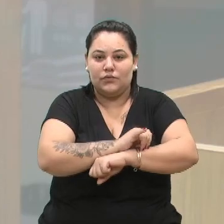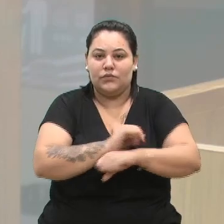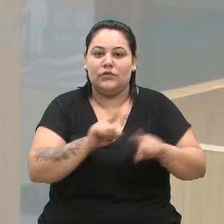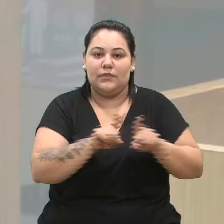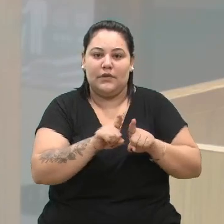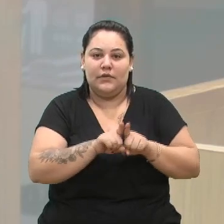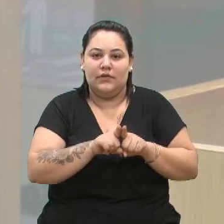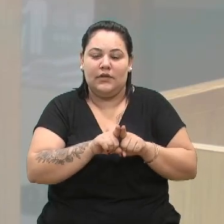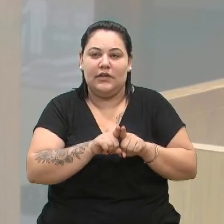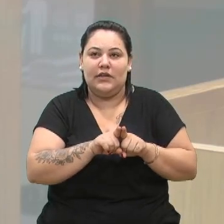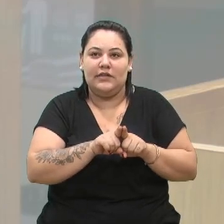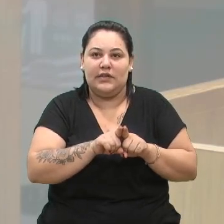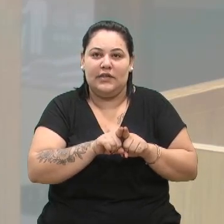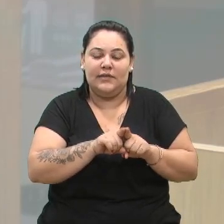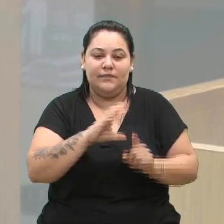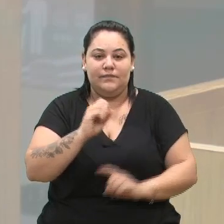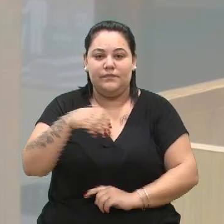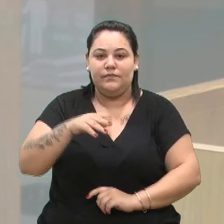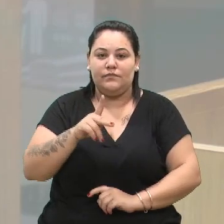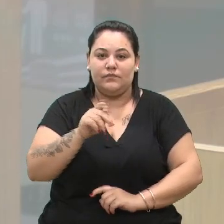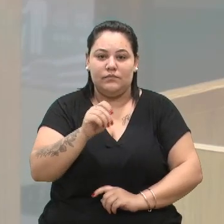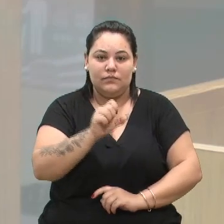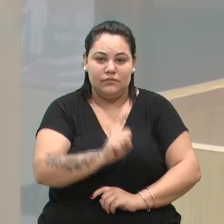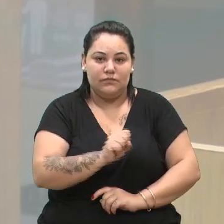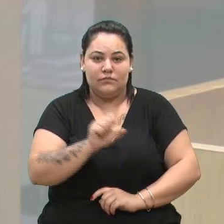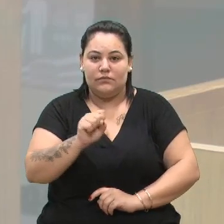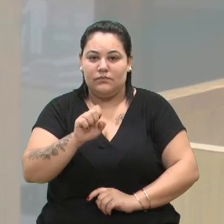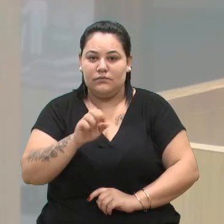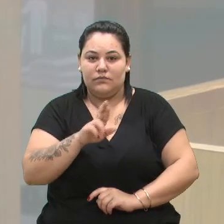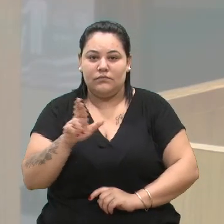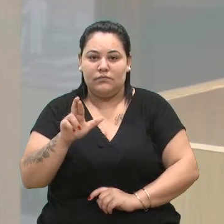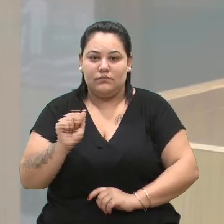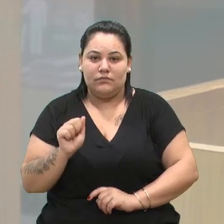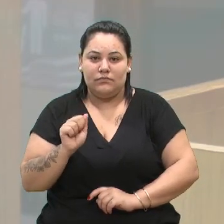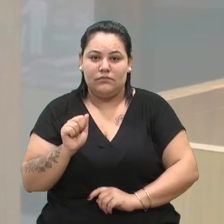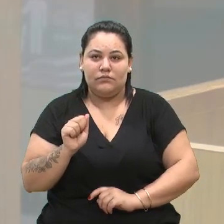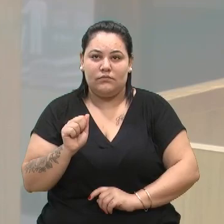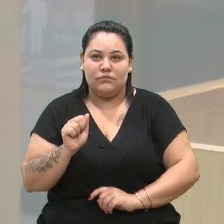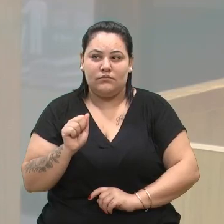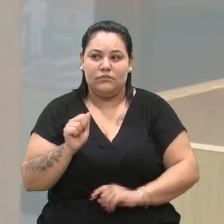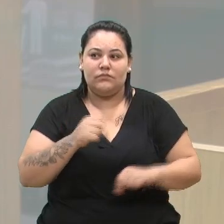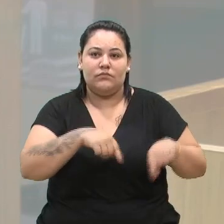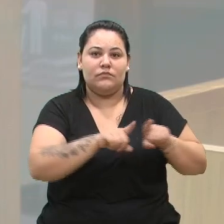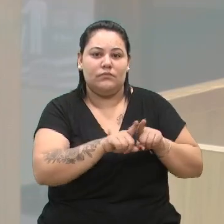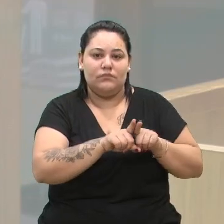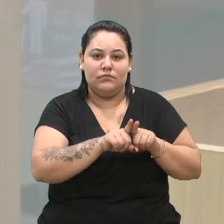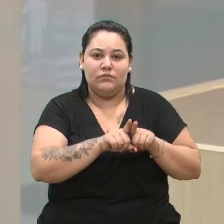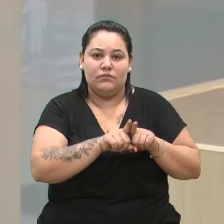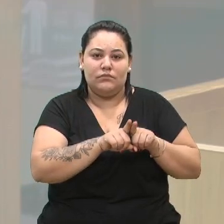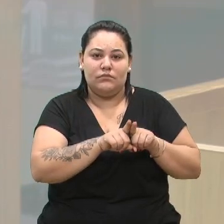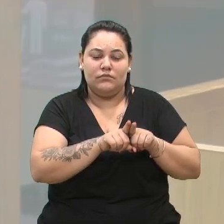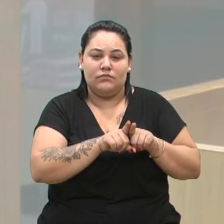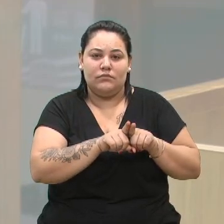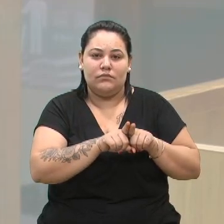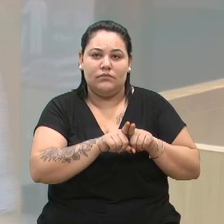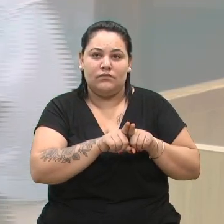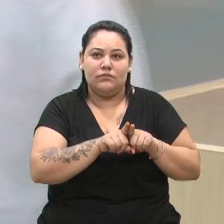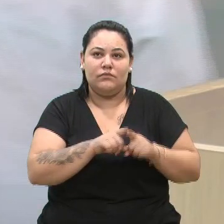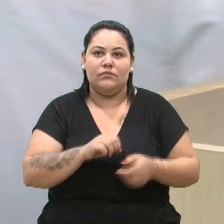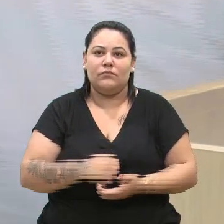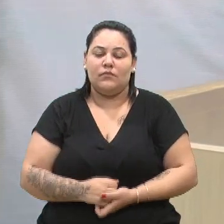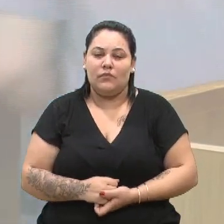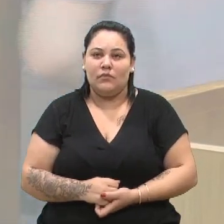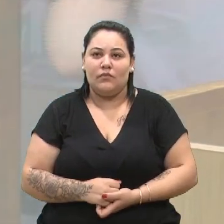da Serra, Belo Horizonte, Quênio, também vai ser feito no Diamantino, vai ser feito em São Gabriel, Santa